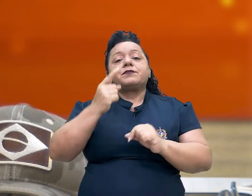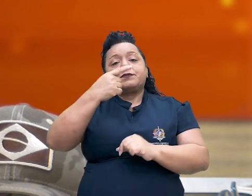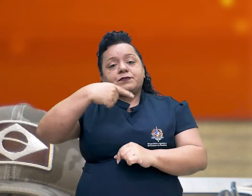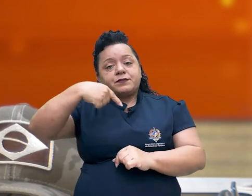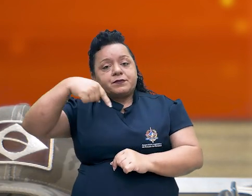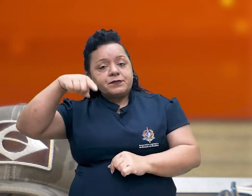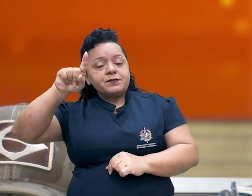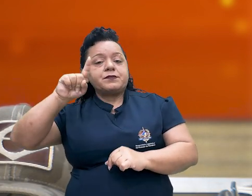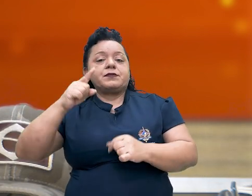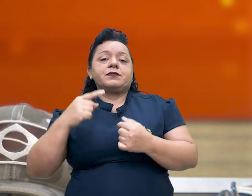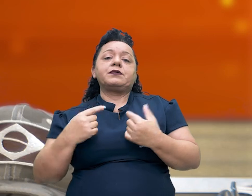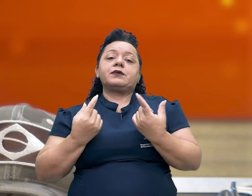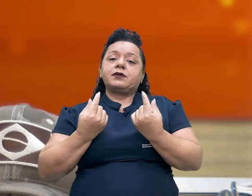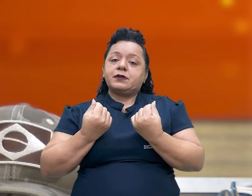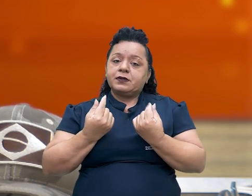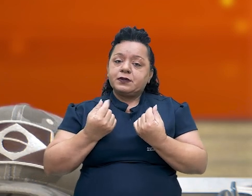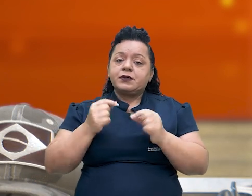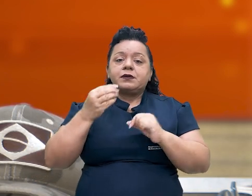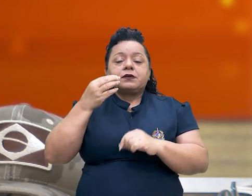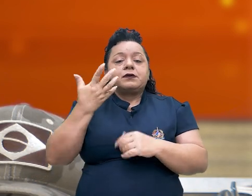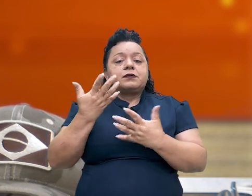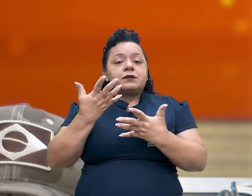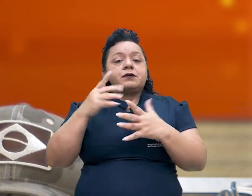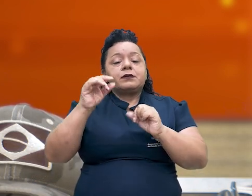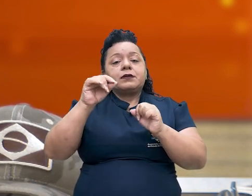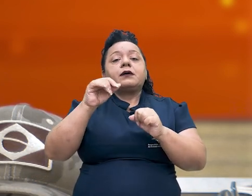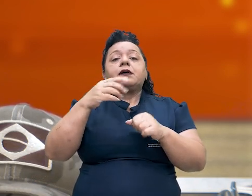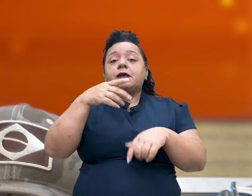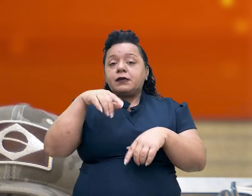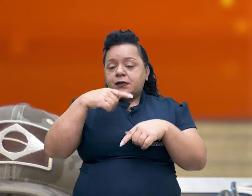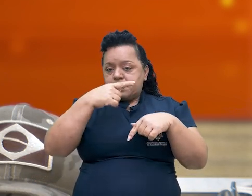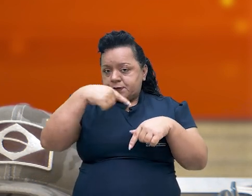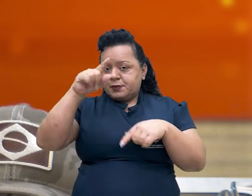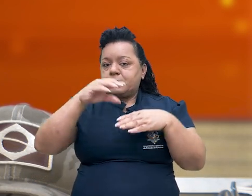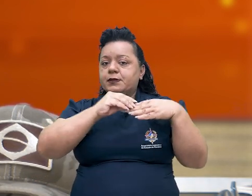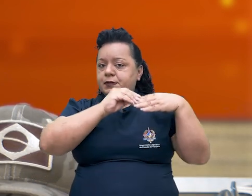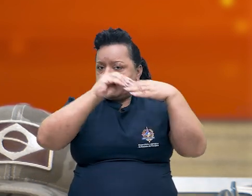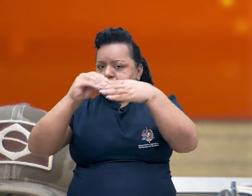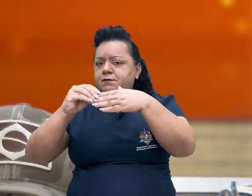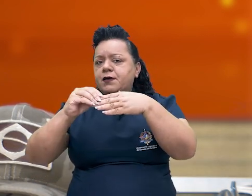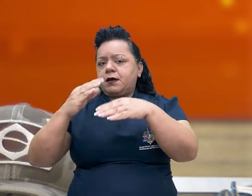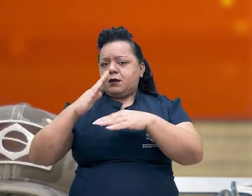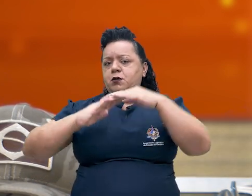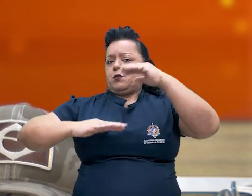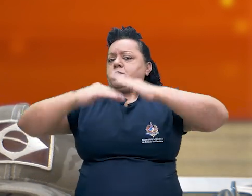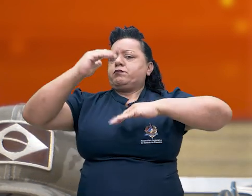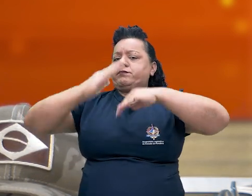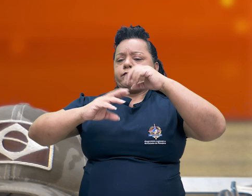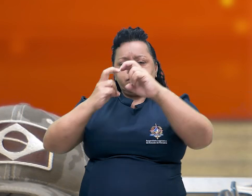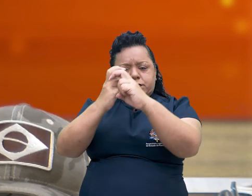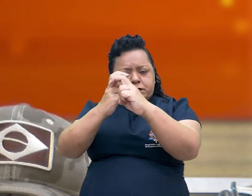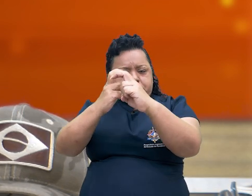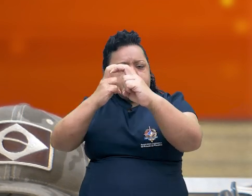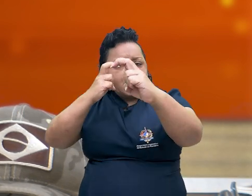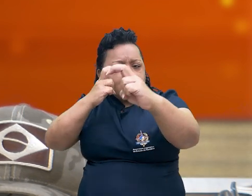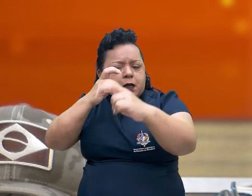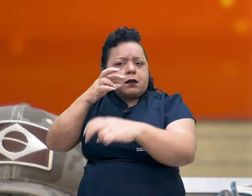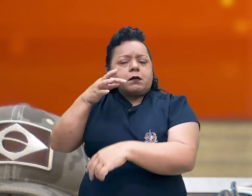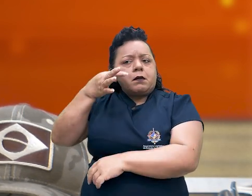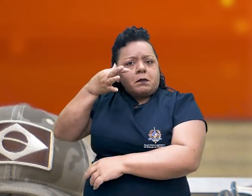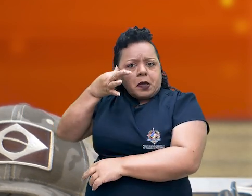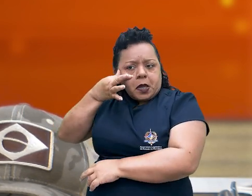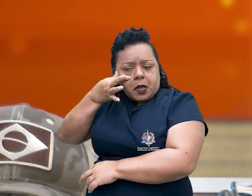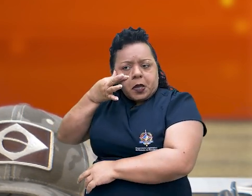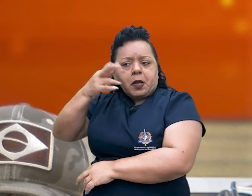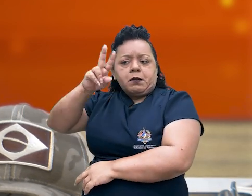gente vai lá com com Def é vamos levar o engenheiro para poder conferir dando dando eh sendo o que